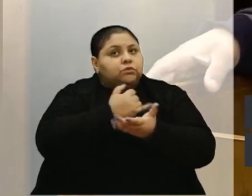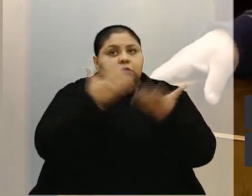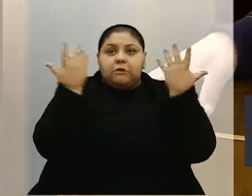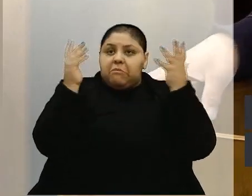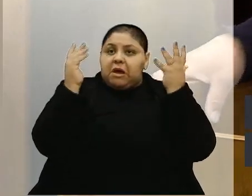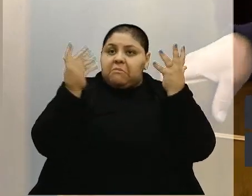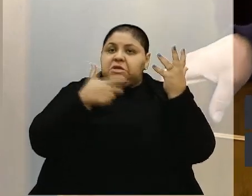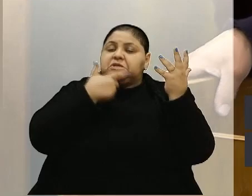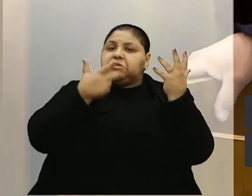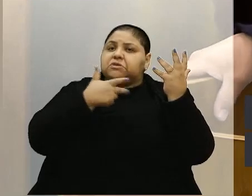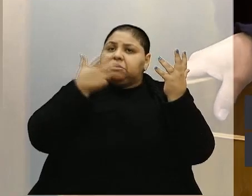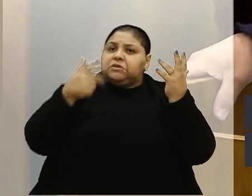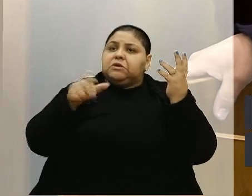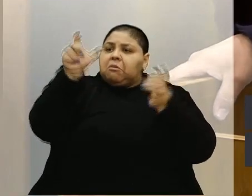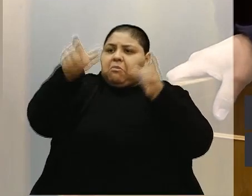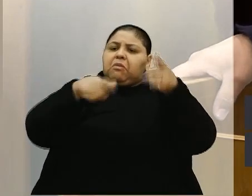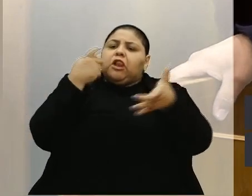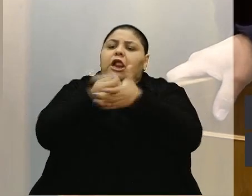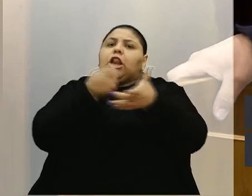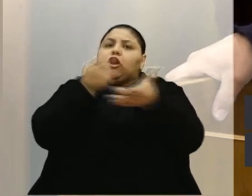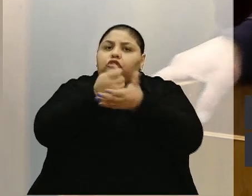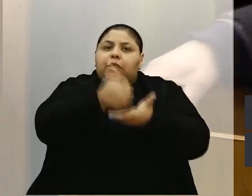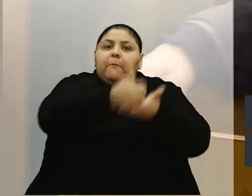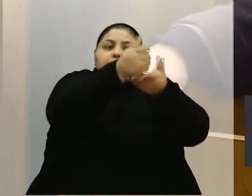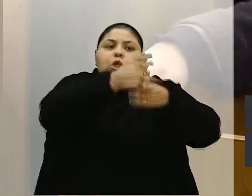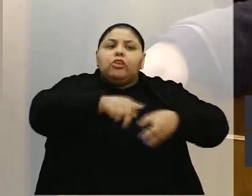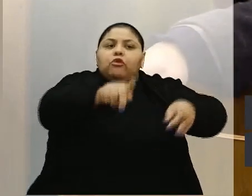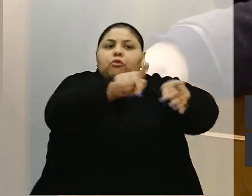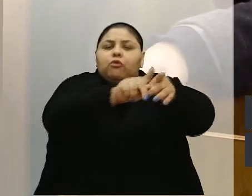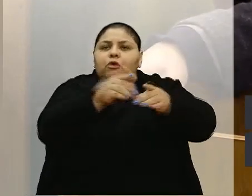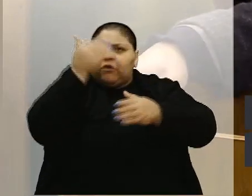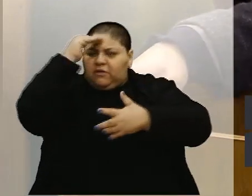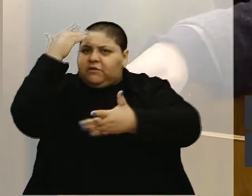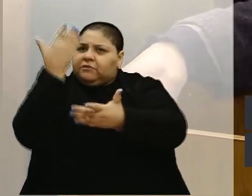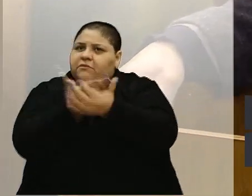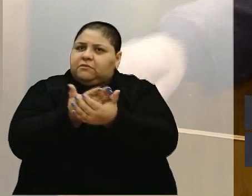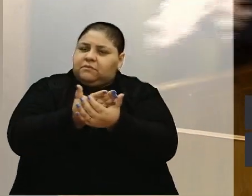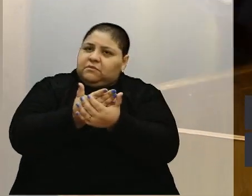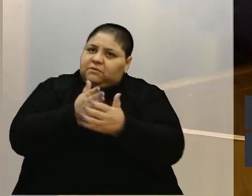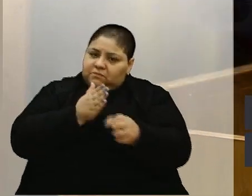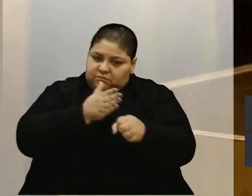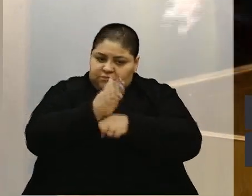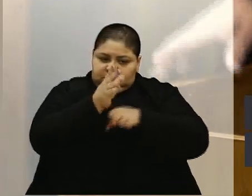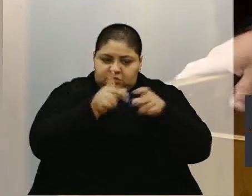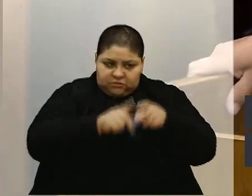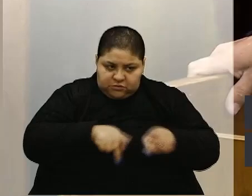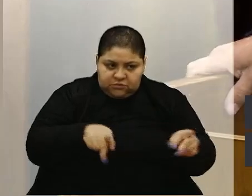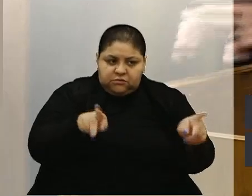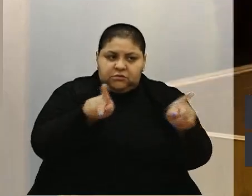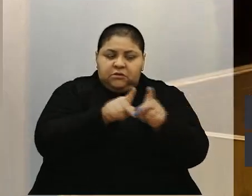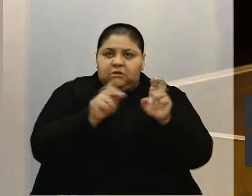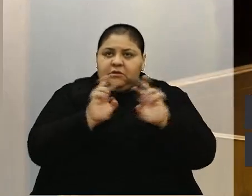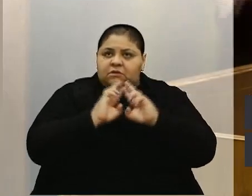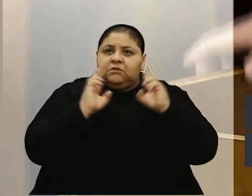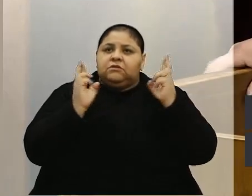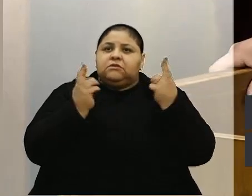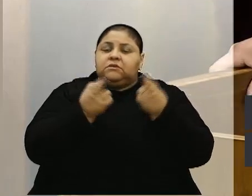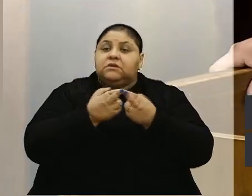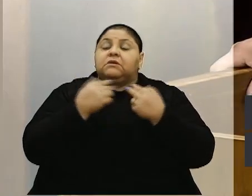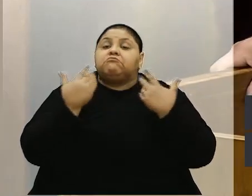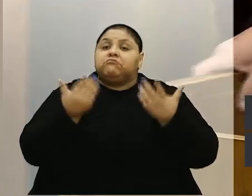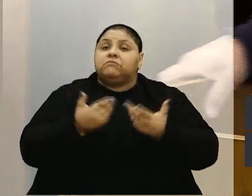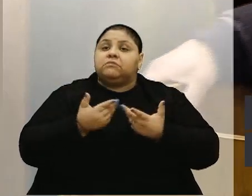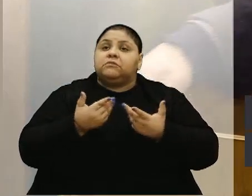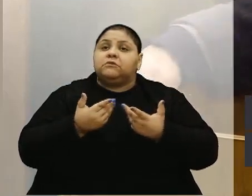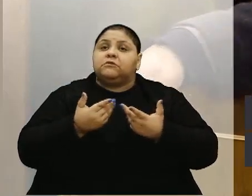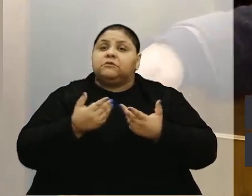discursos daqueles que lutam em prol disso. Daqueles que acreditam que a participação popular, que o povo participando das reuniões... aliás,